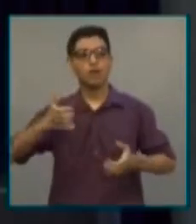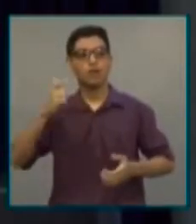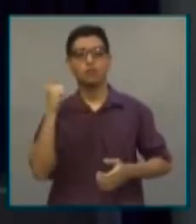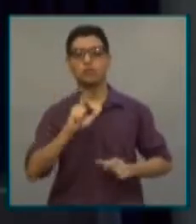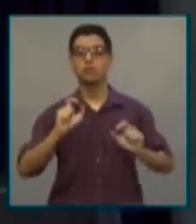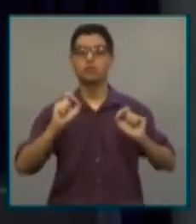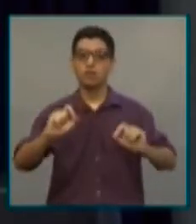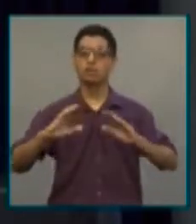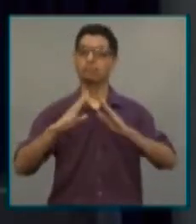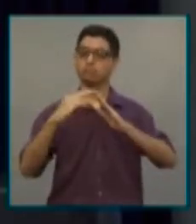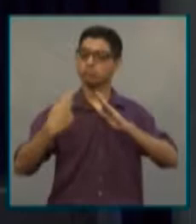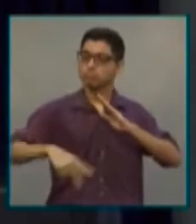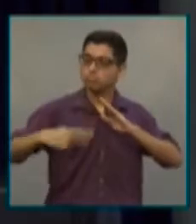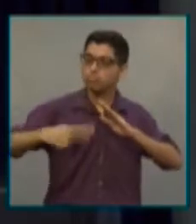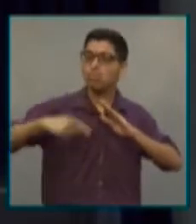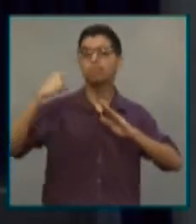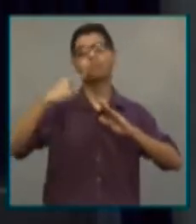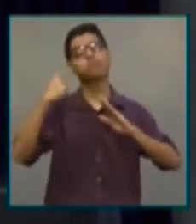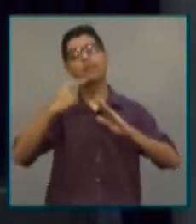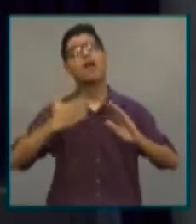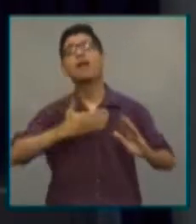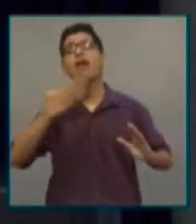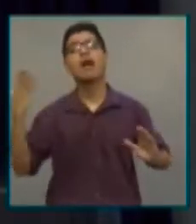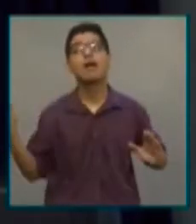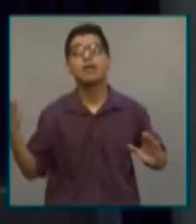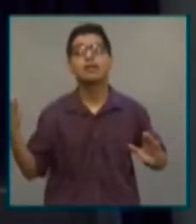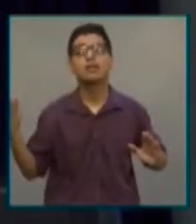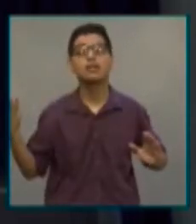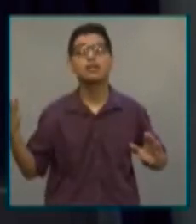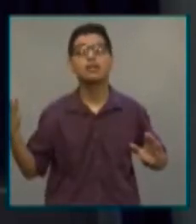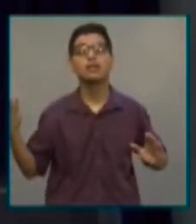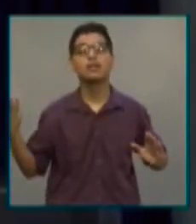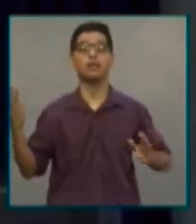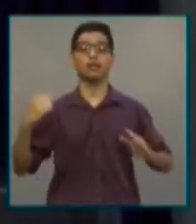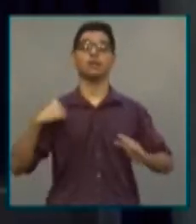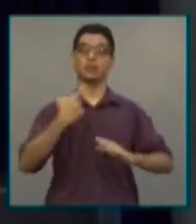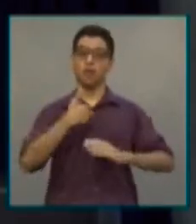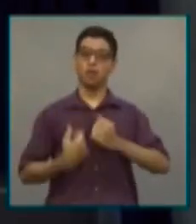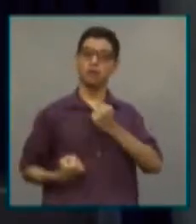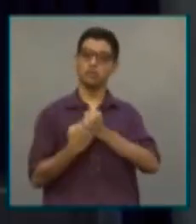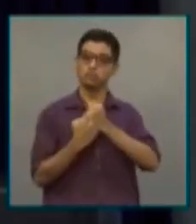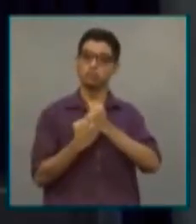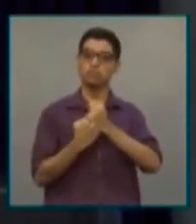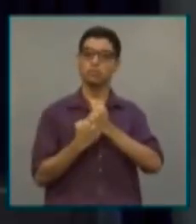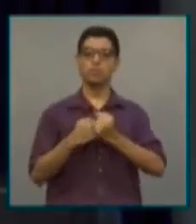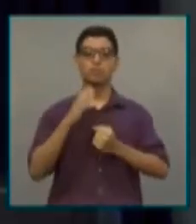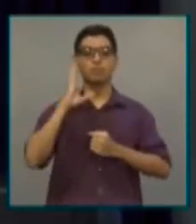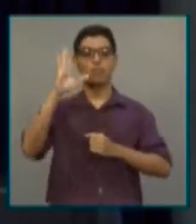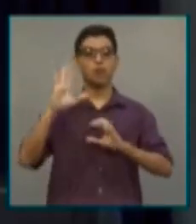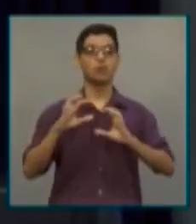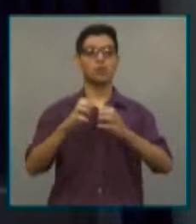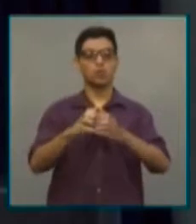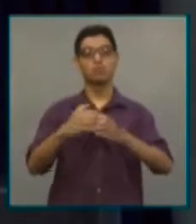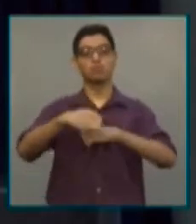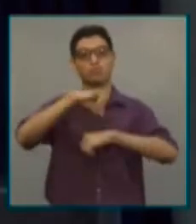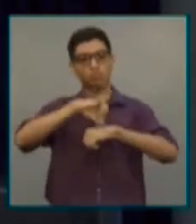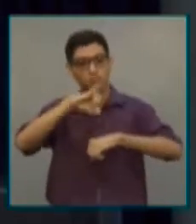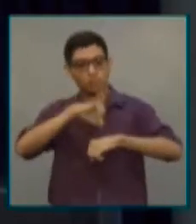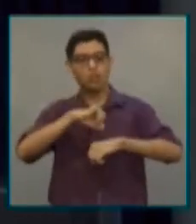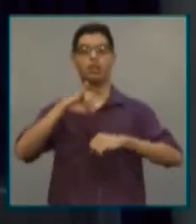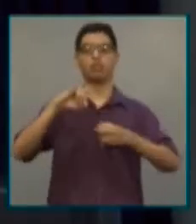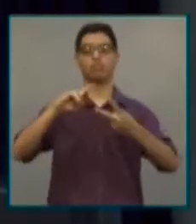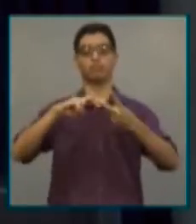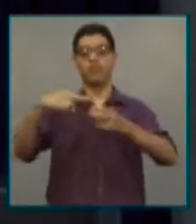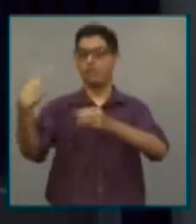advogado. Cadê a casa do advogado? Nós precisamos desse auxílio, tanto para o advogado da capital, como do